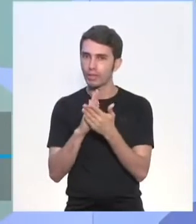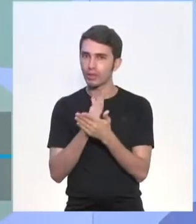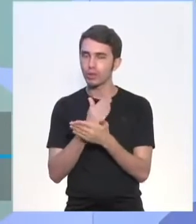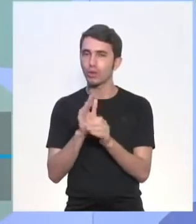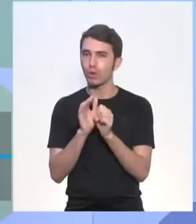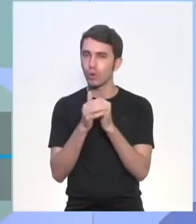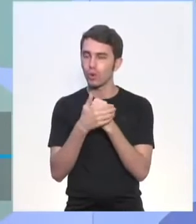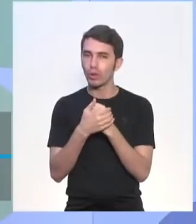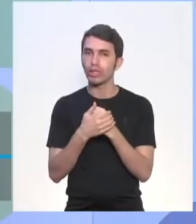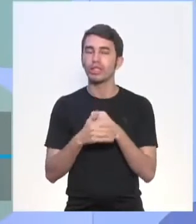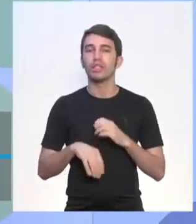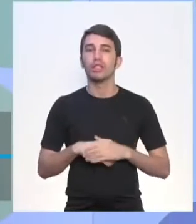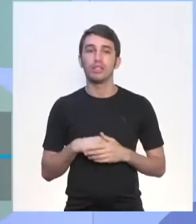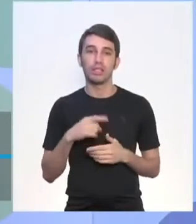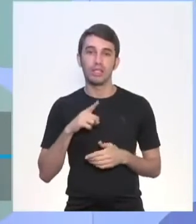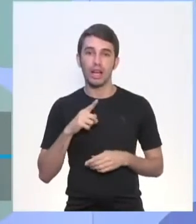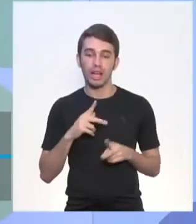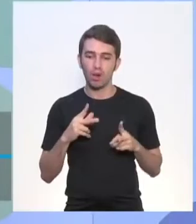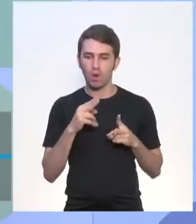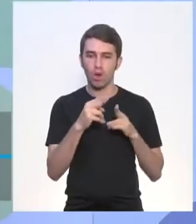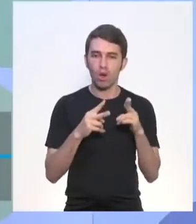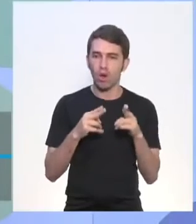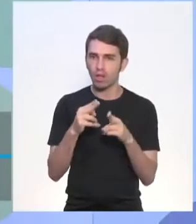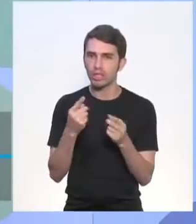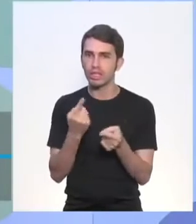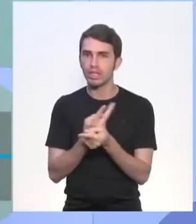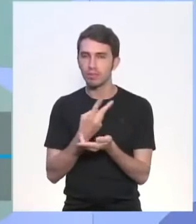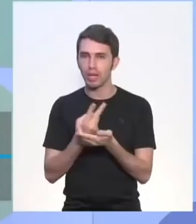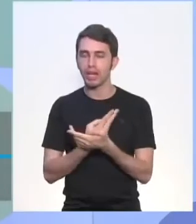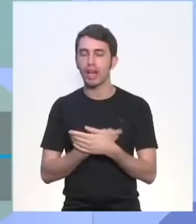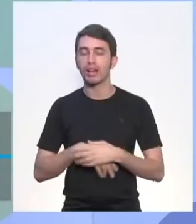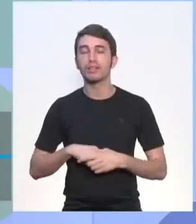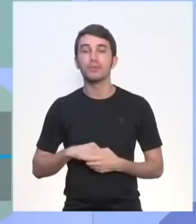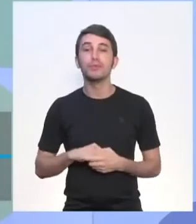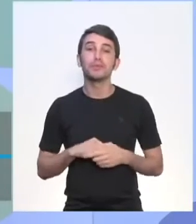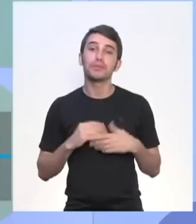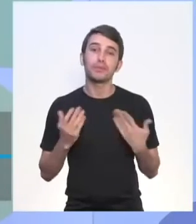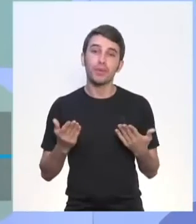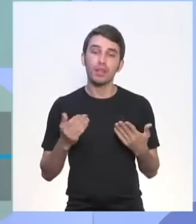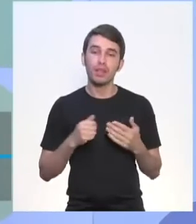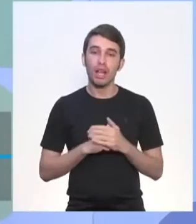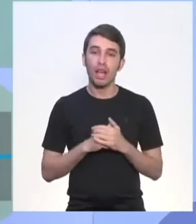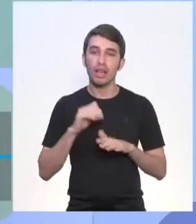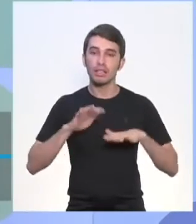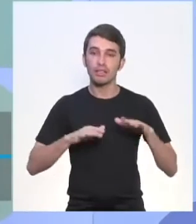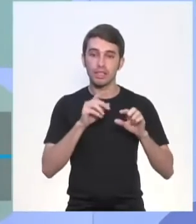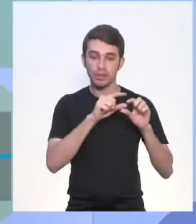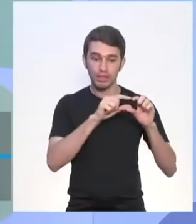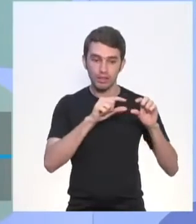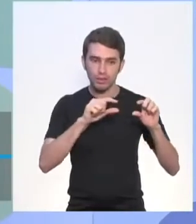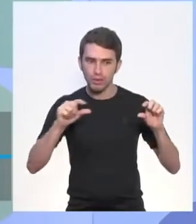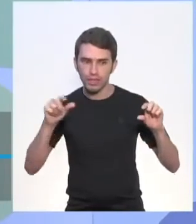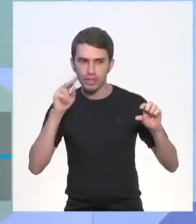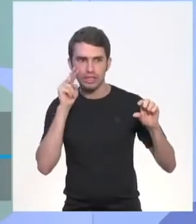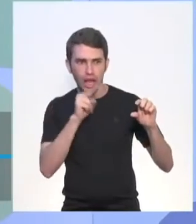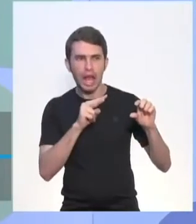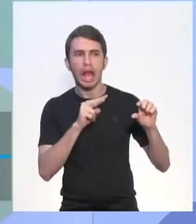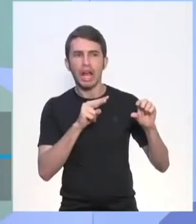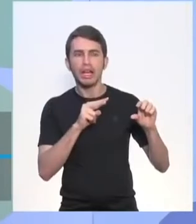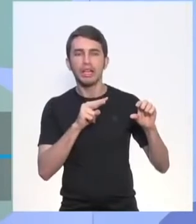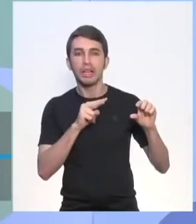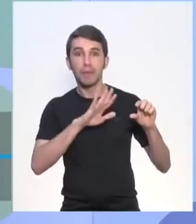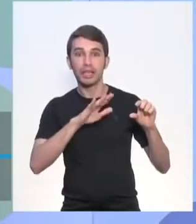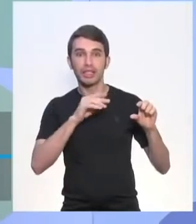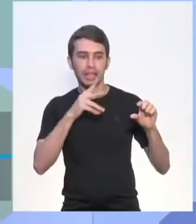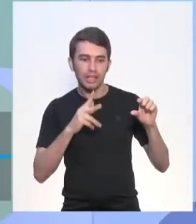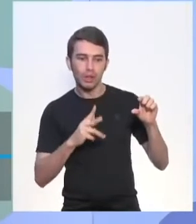notícia propositalmente, tá? E aí faz você interpretar uma coisa que, na verdade, se tivesse completa, você interpretaria outra. Ou seja, diversos